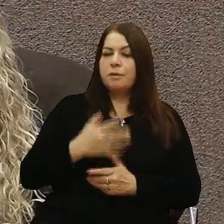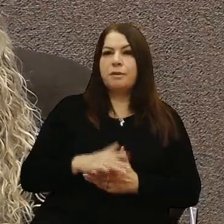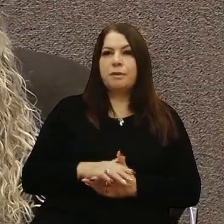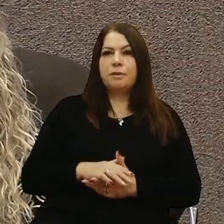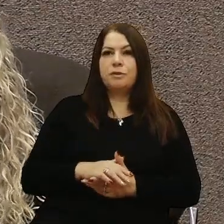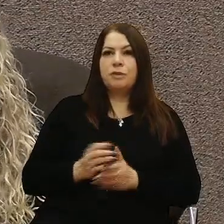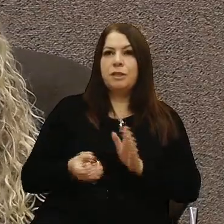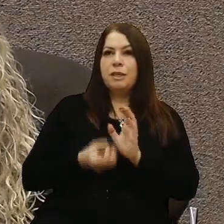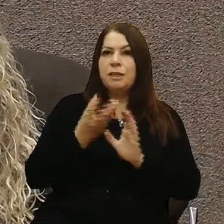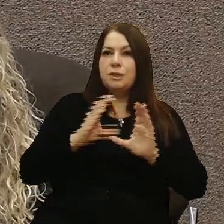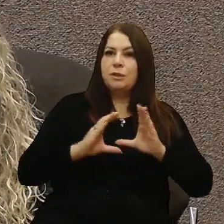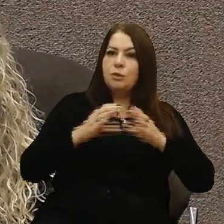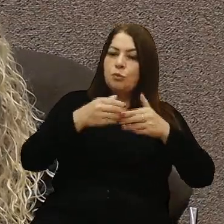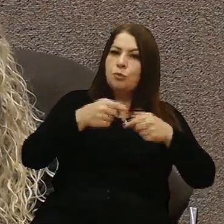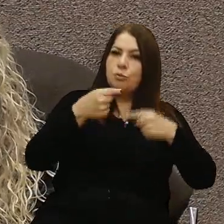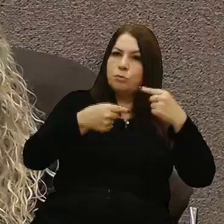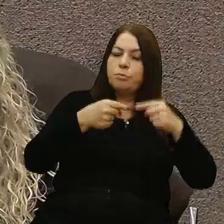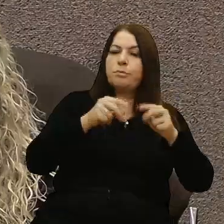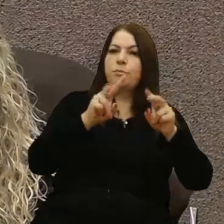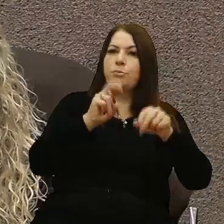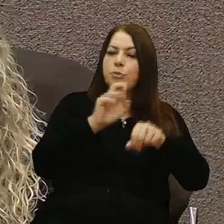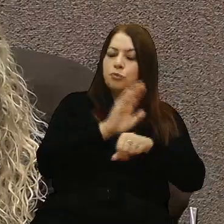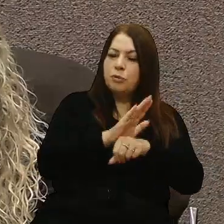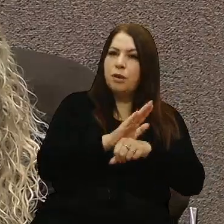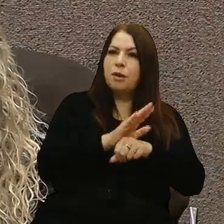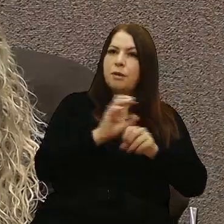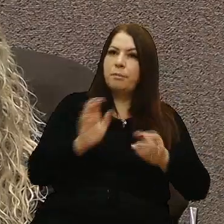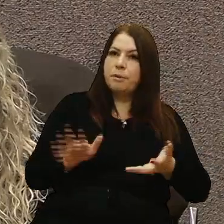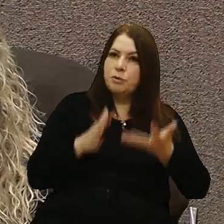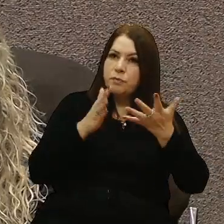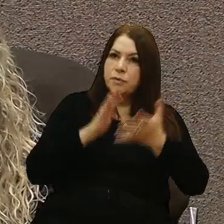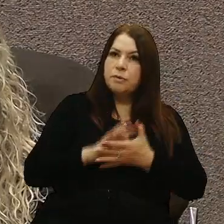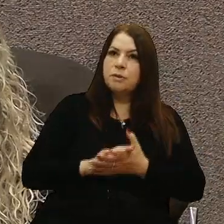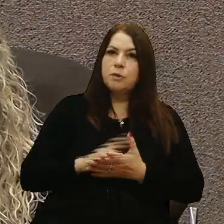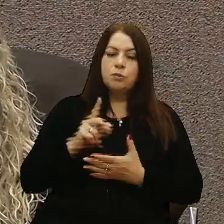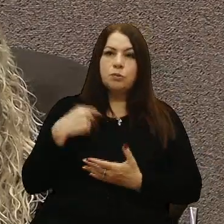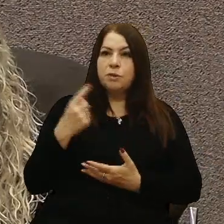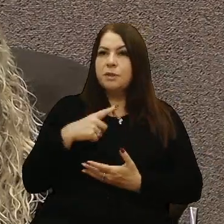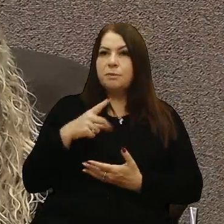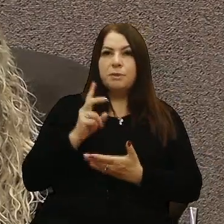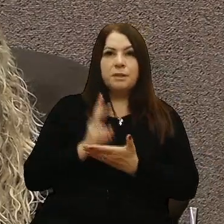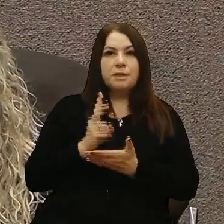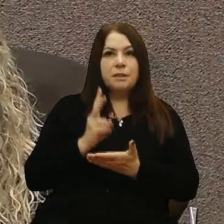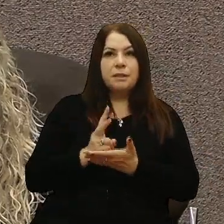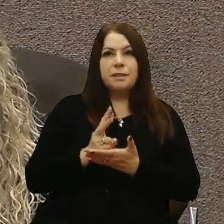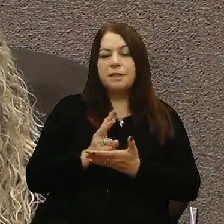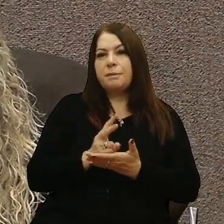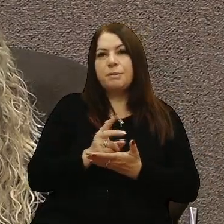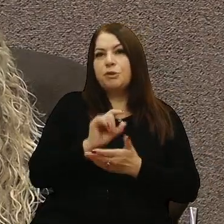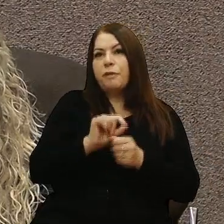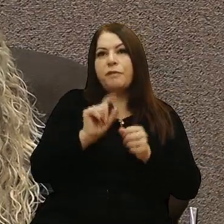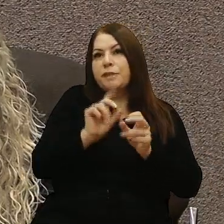de criarmos essas frentes para ajudar, para colaborar, para incentivar, nós estamos sempre enxugando gelo.